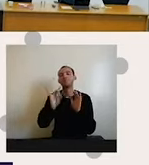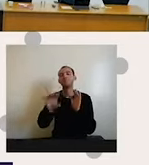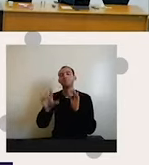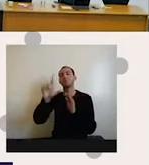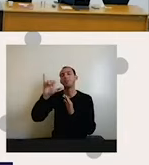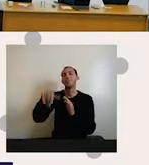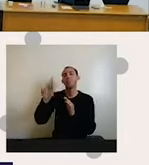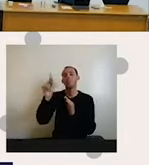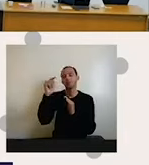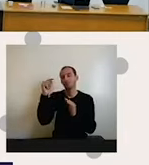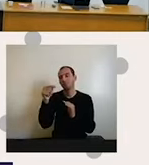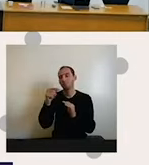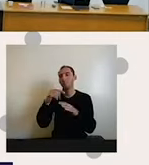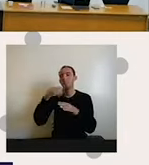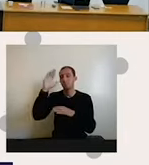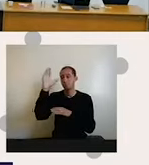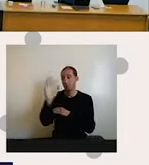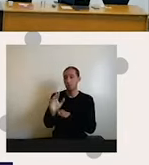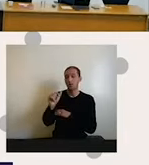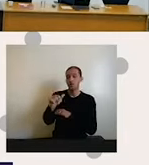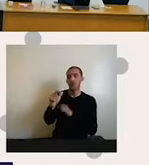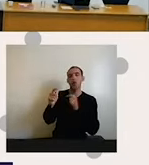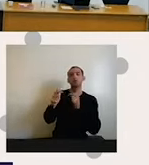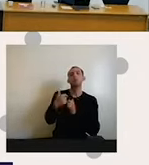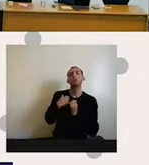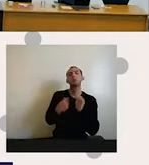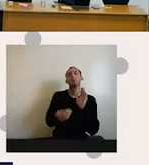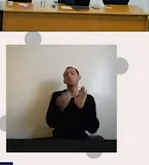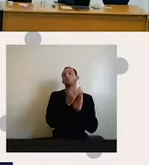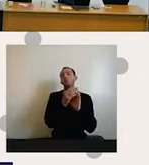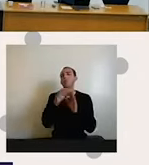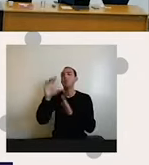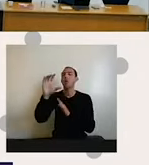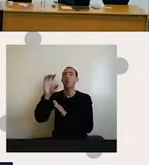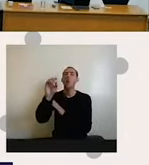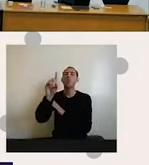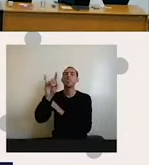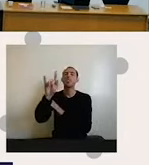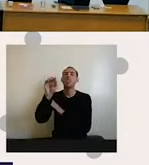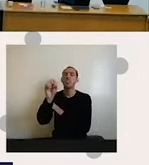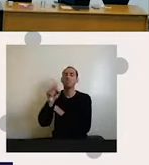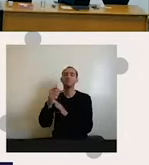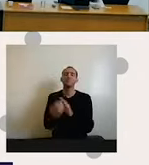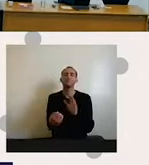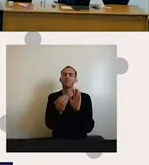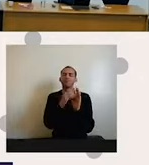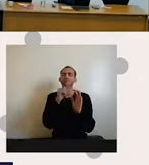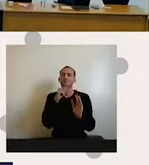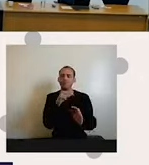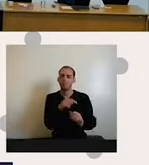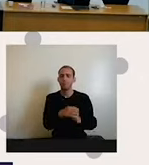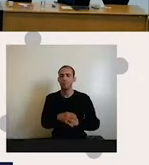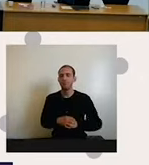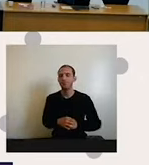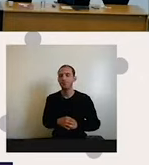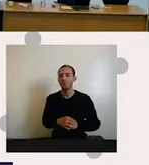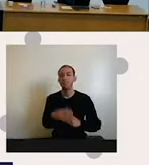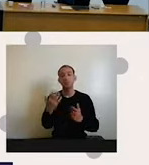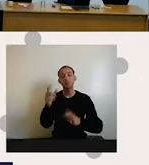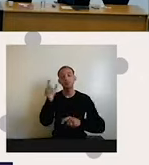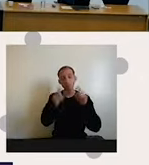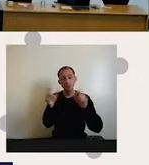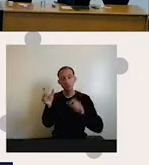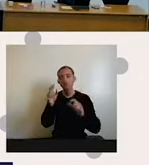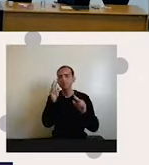ambientais, ergonômicos da pessoa, né, lembrando que a CIF, ela complementa a CID, né, ela não descarta a CID, mas ela